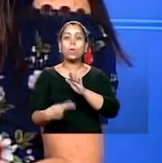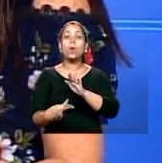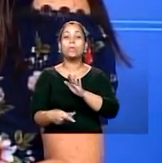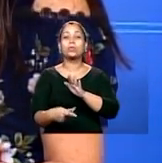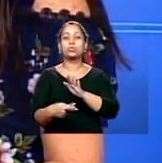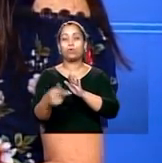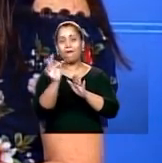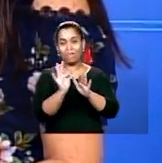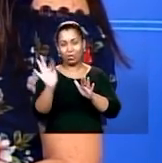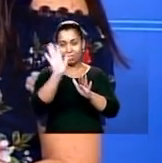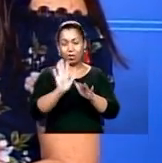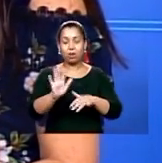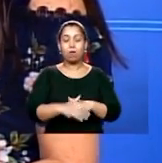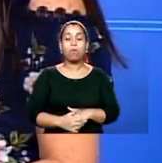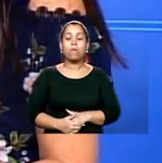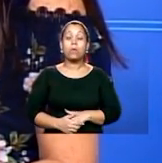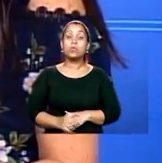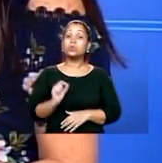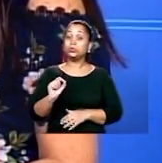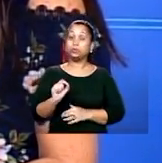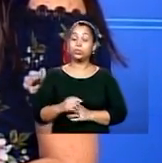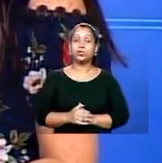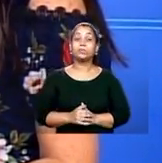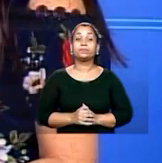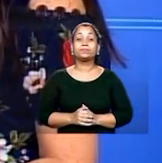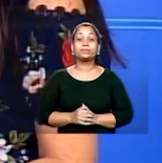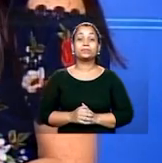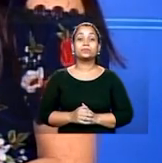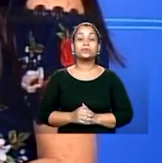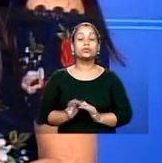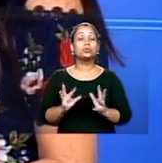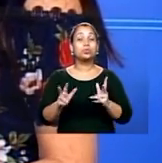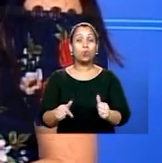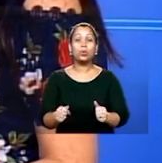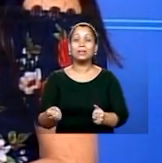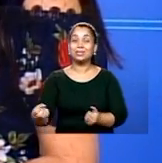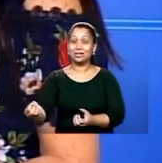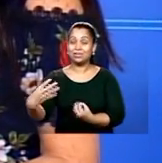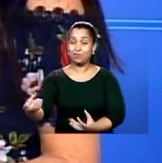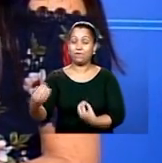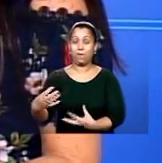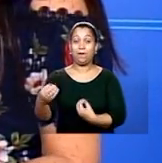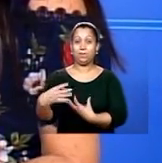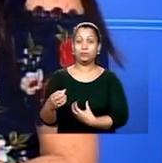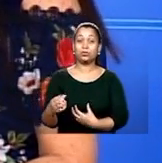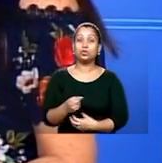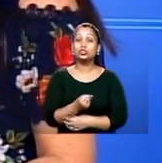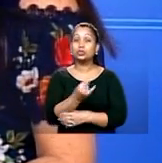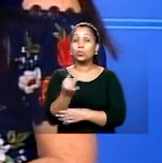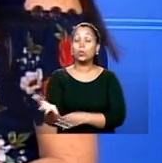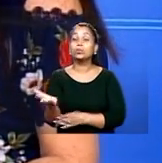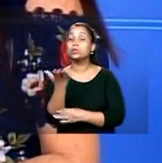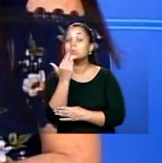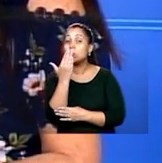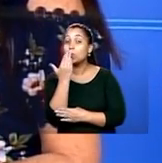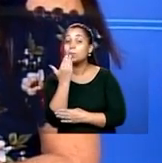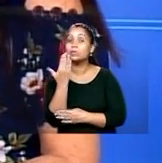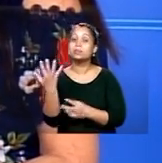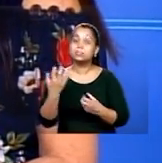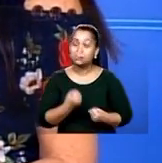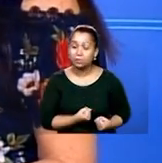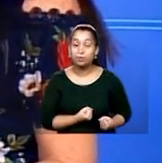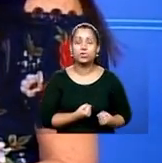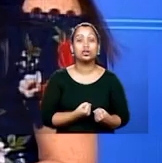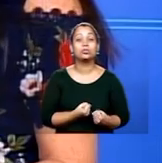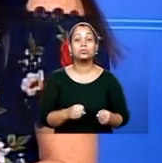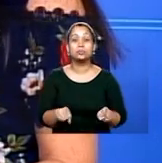Cidadania para que todas as informações de quantidade de alimentos recebidos,